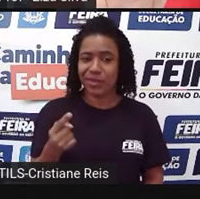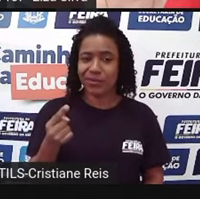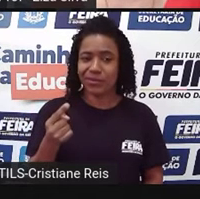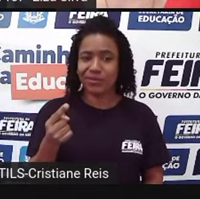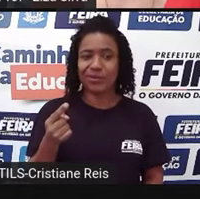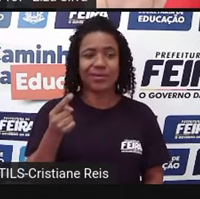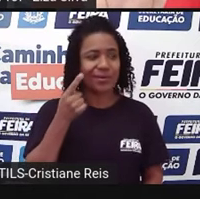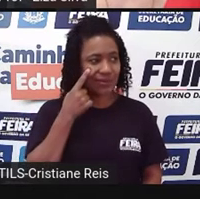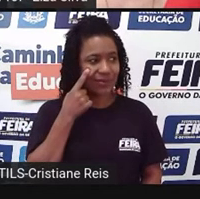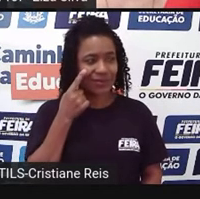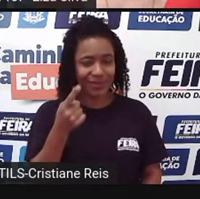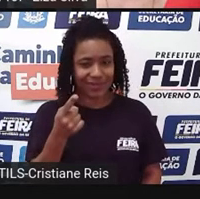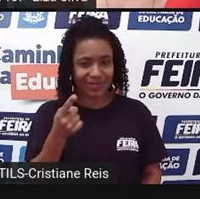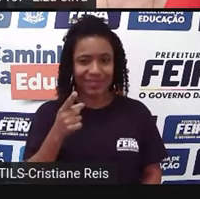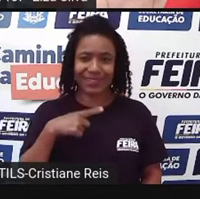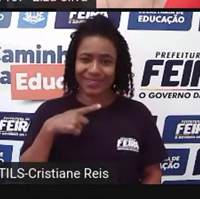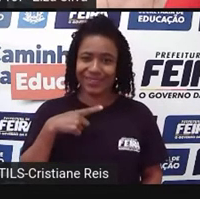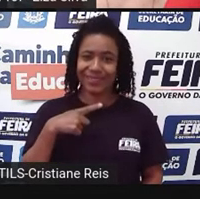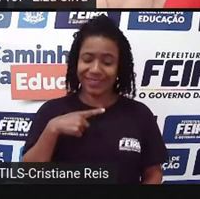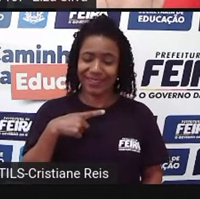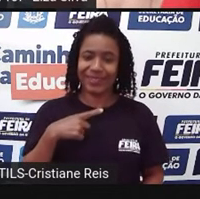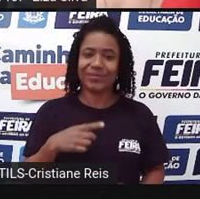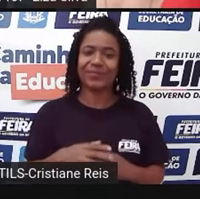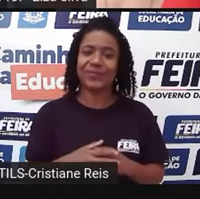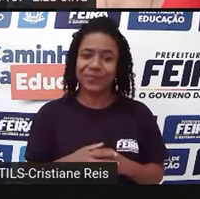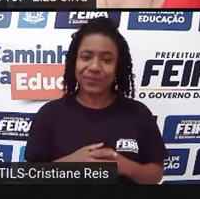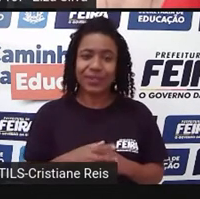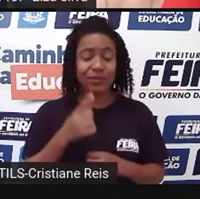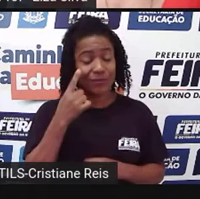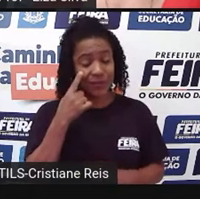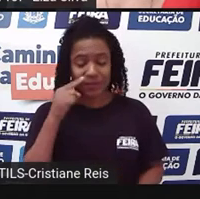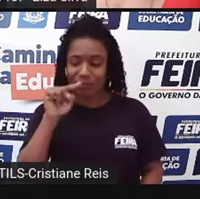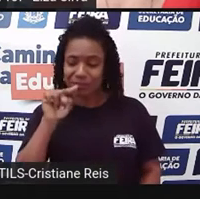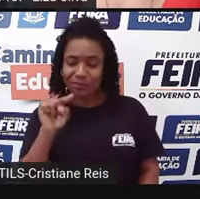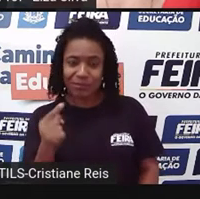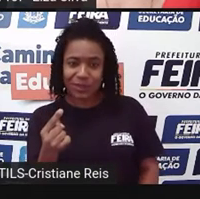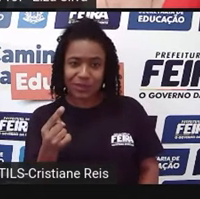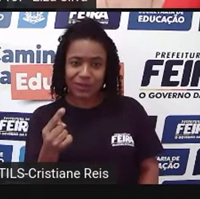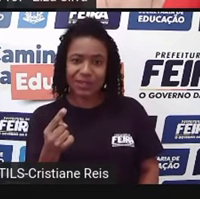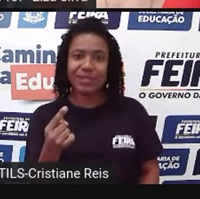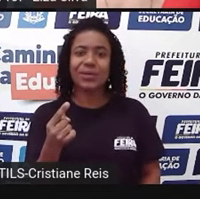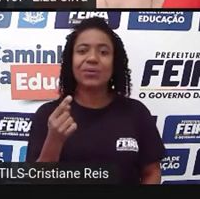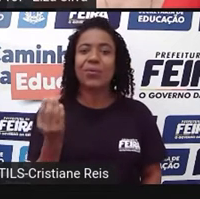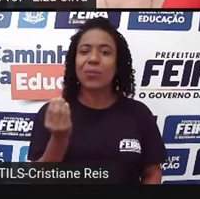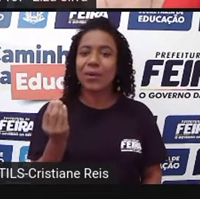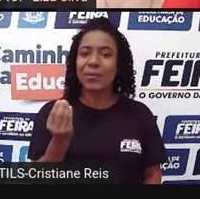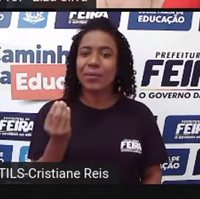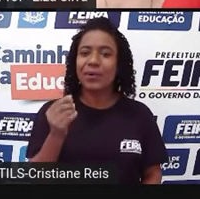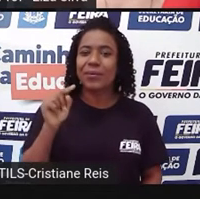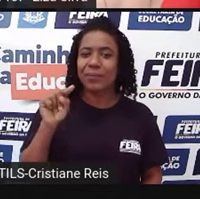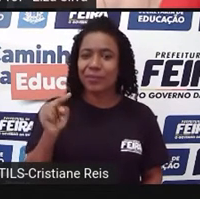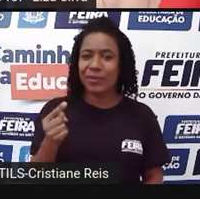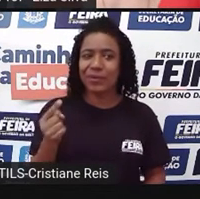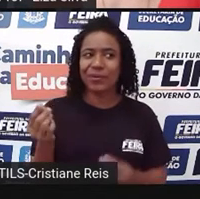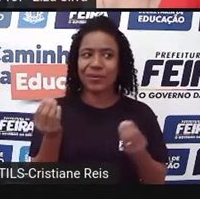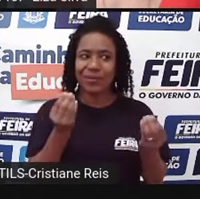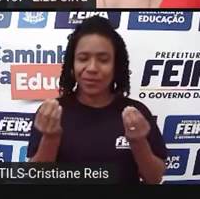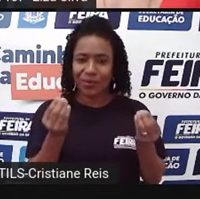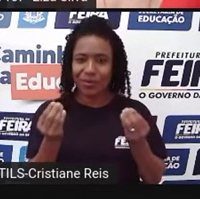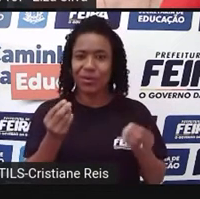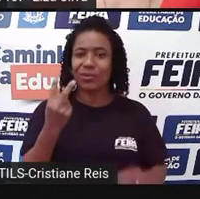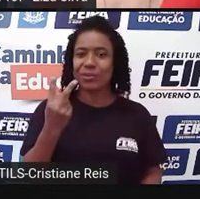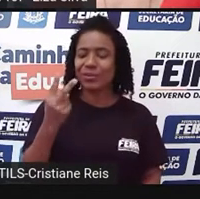Olha ela aqui salvo então mil será Luan tá usando